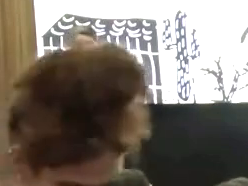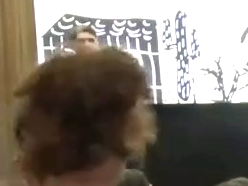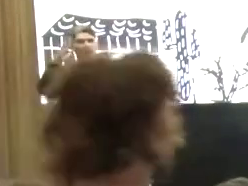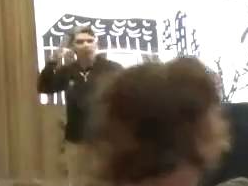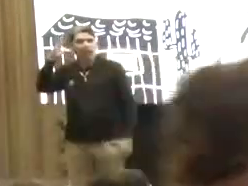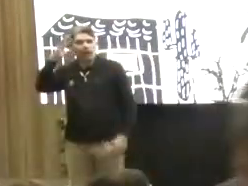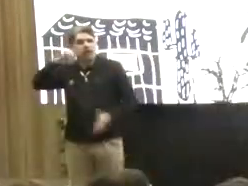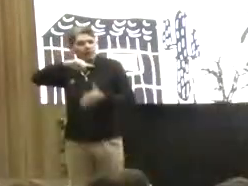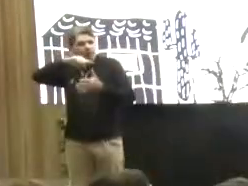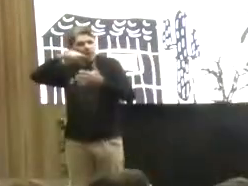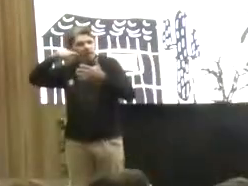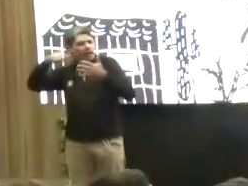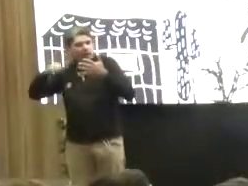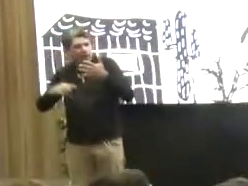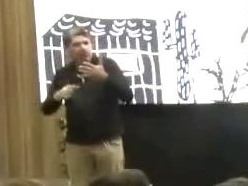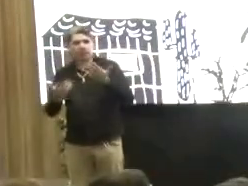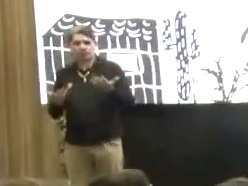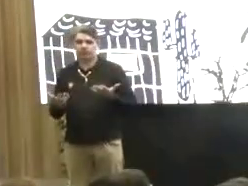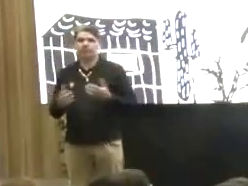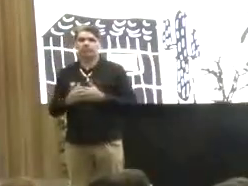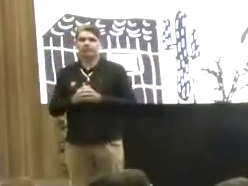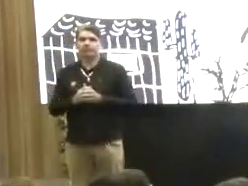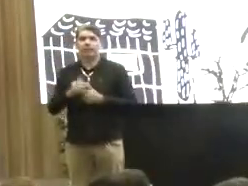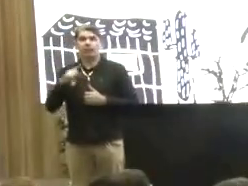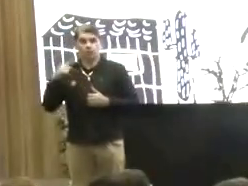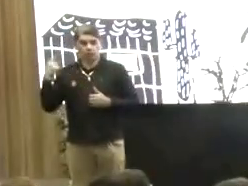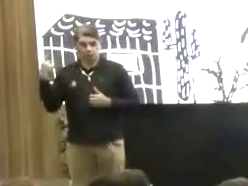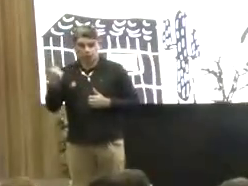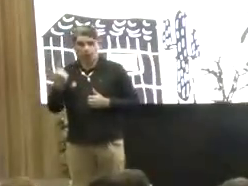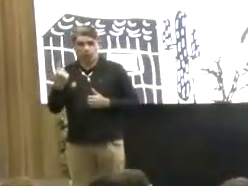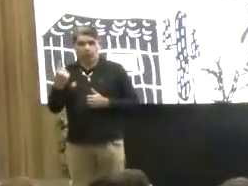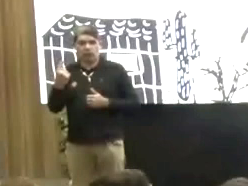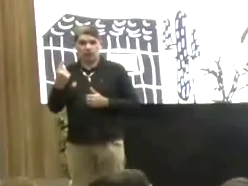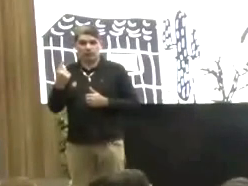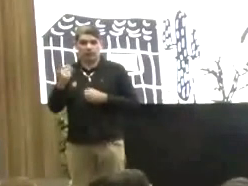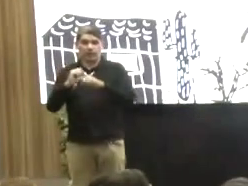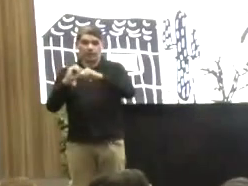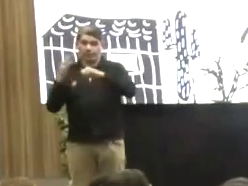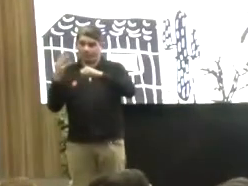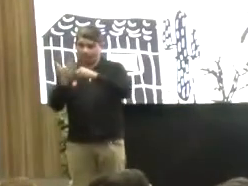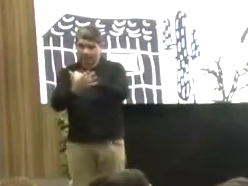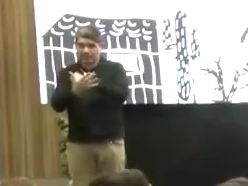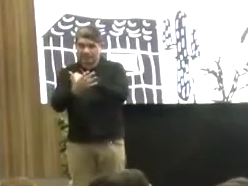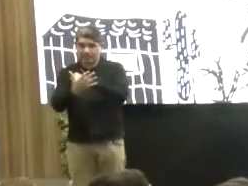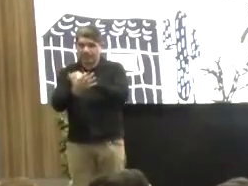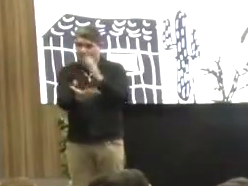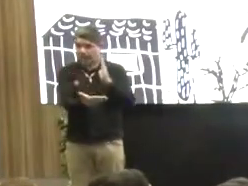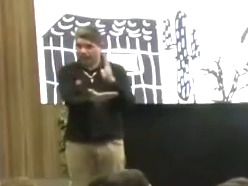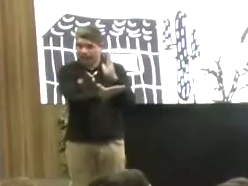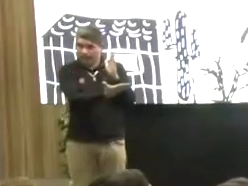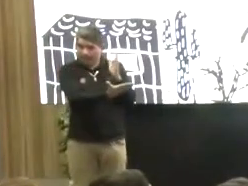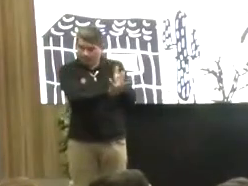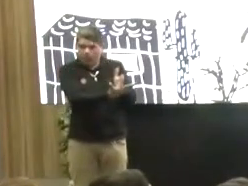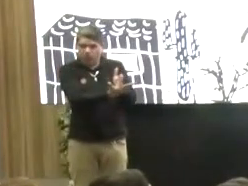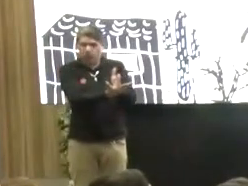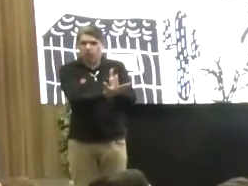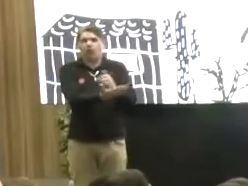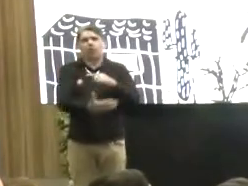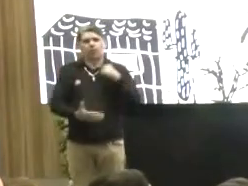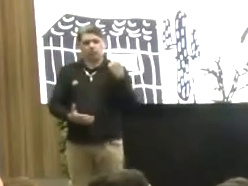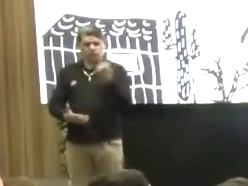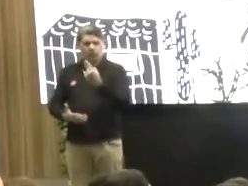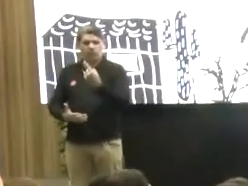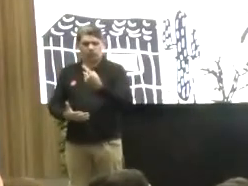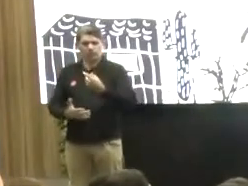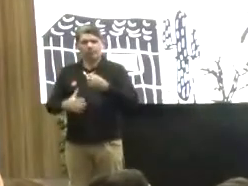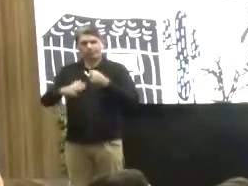inquietações, não é? Entre elas, que nós atravessamos a pandemia, uma experiência existencial importantíssima para toda a